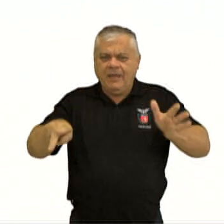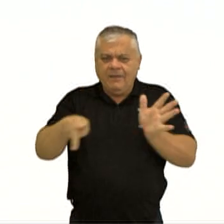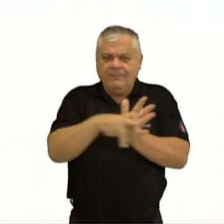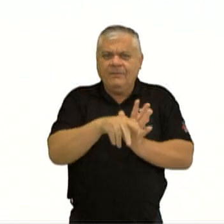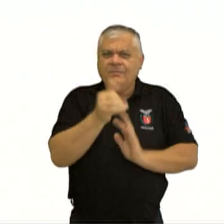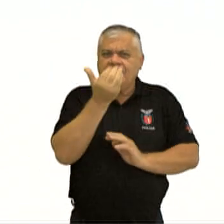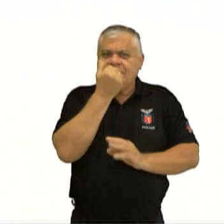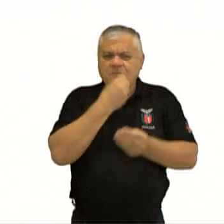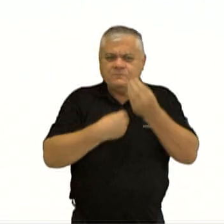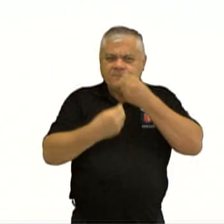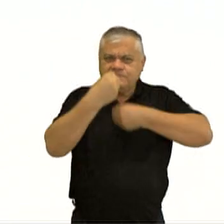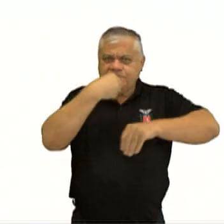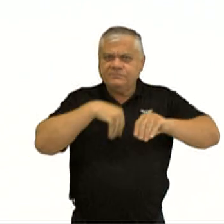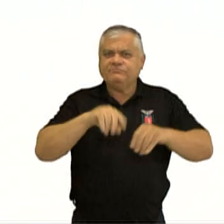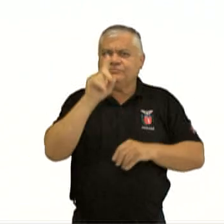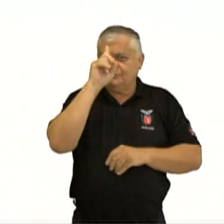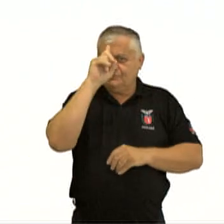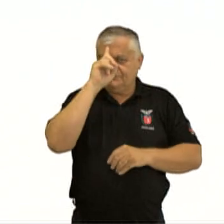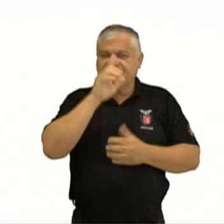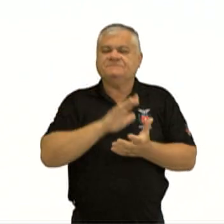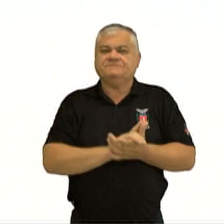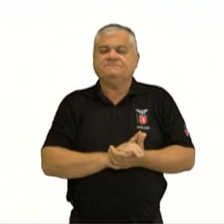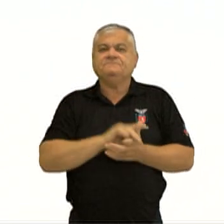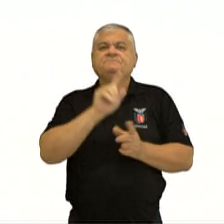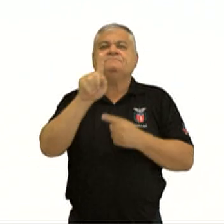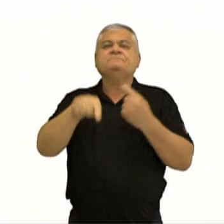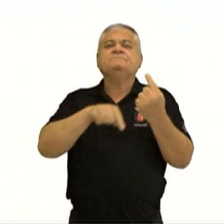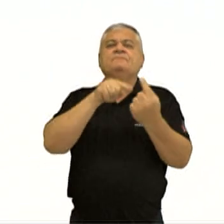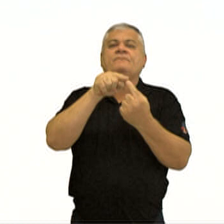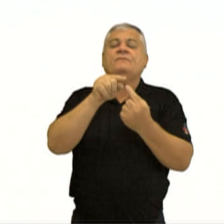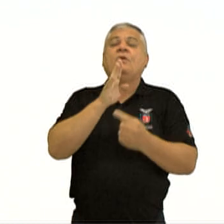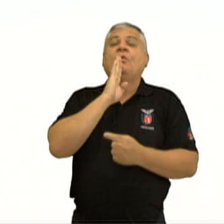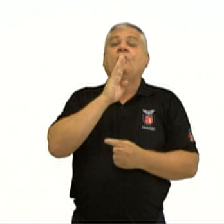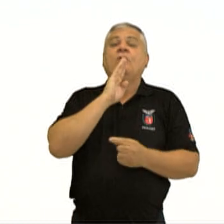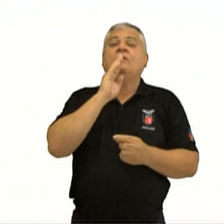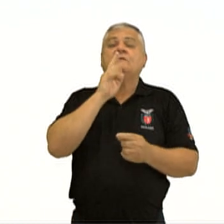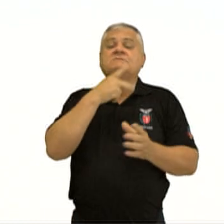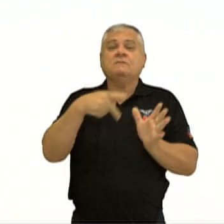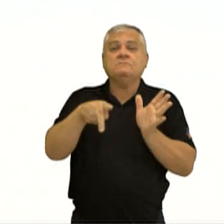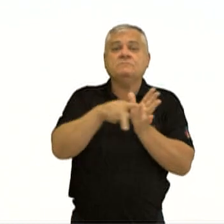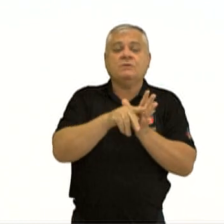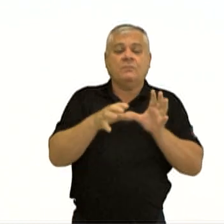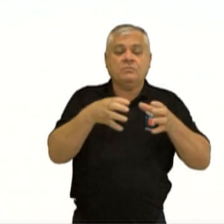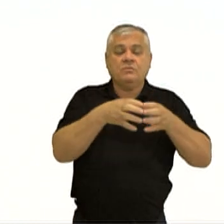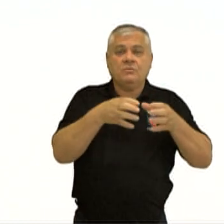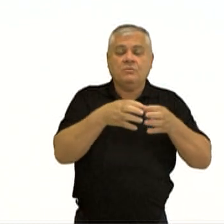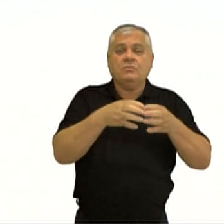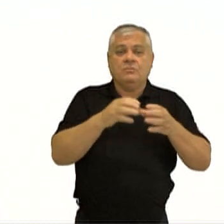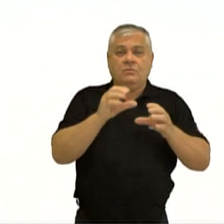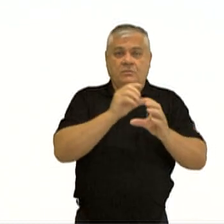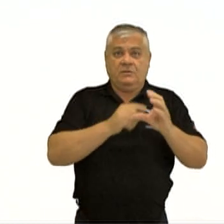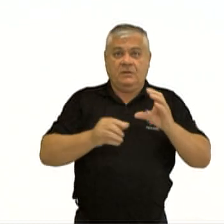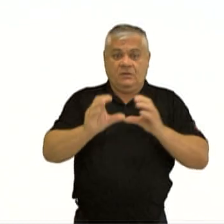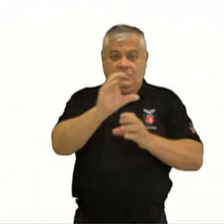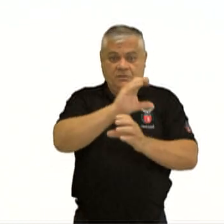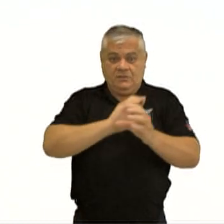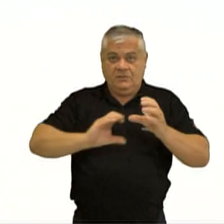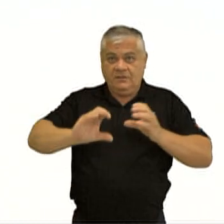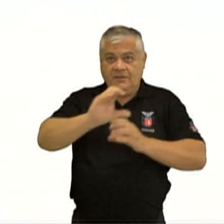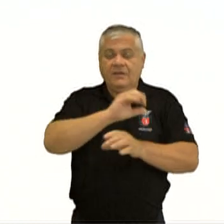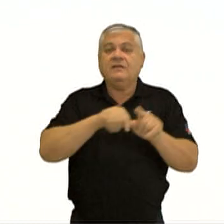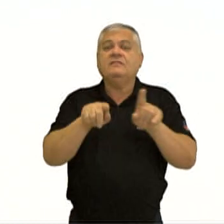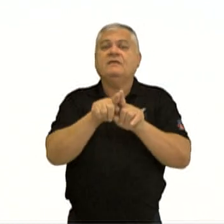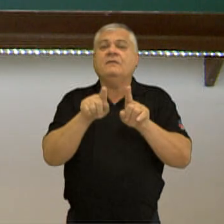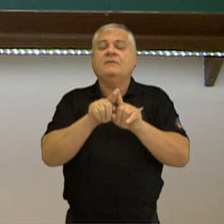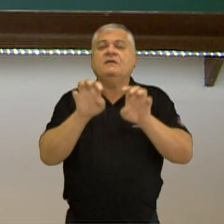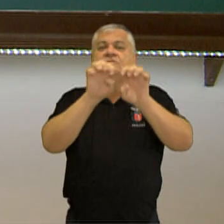gente ingere diariamente. Objetivos: conhecer os compostos orgânicos, denominados carboidratos, sua estrutura e também